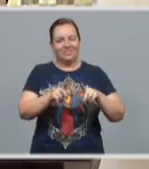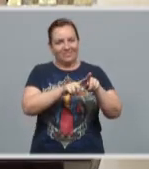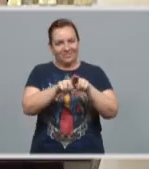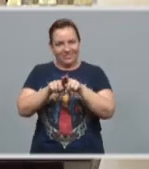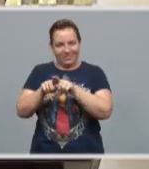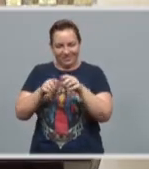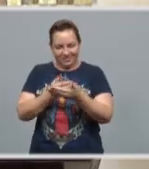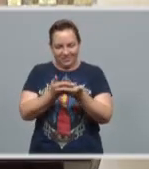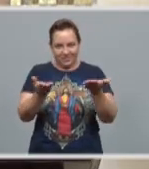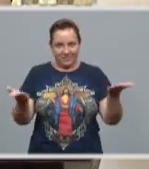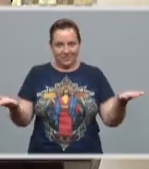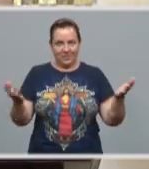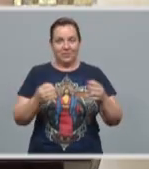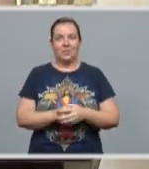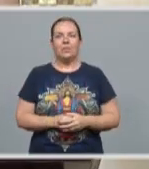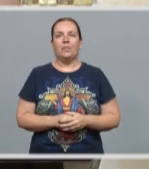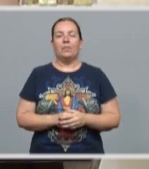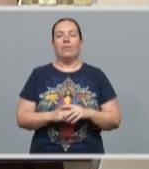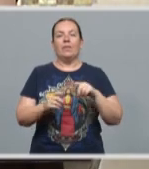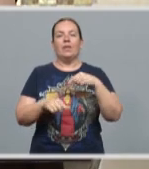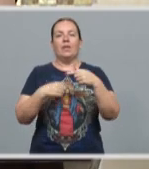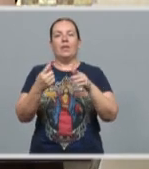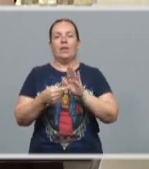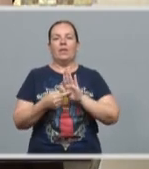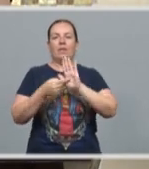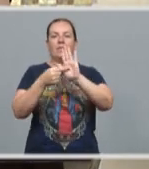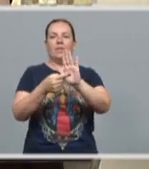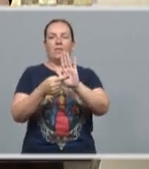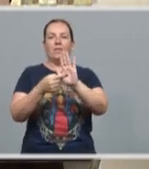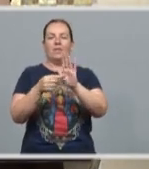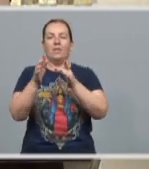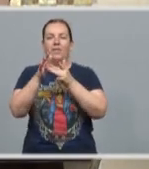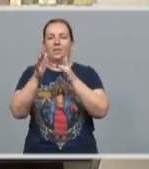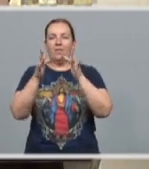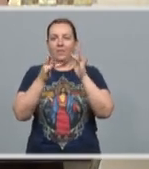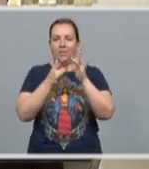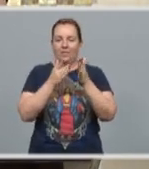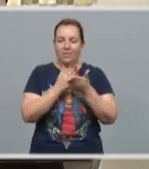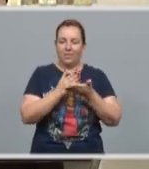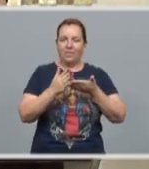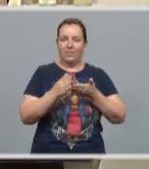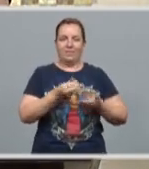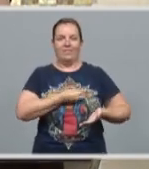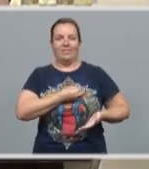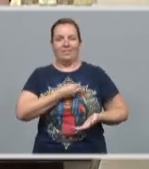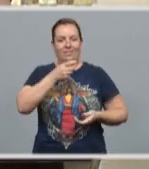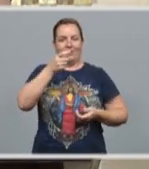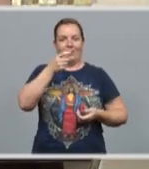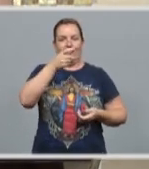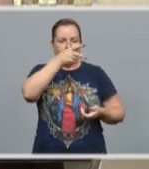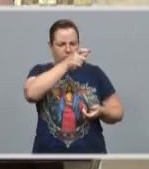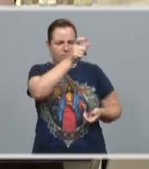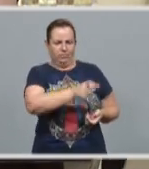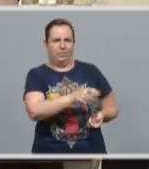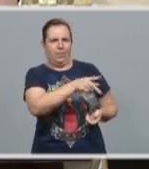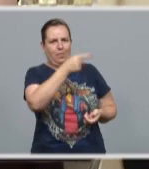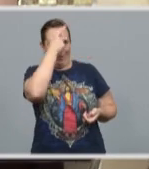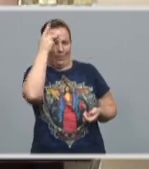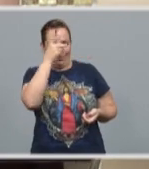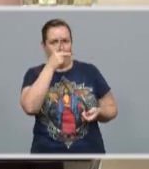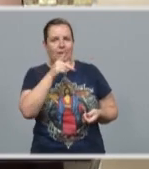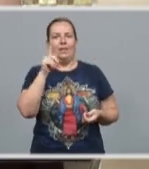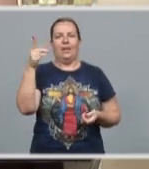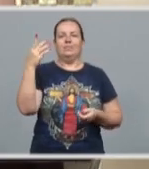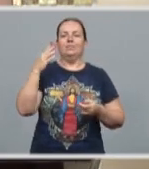irmãos e irmãs, depois de contemplarmos Jesus no início de sua vida humana em Belém, durante o